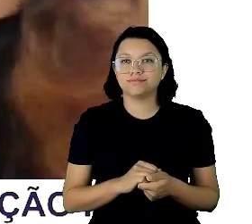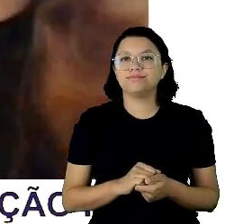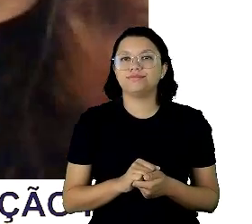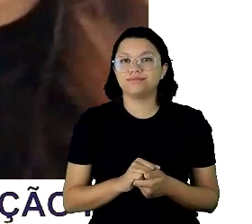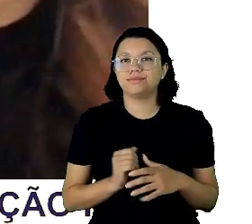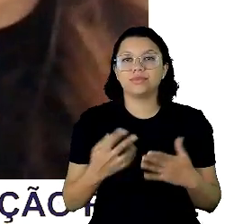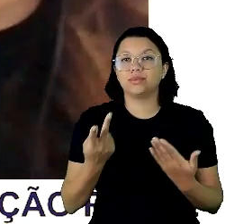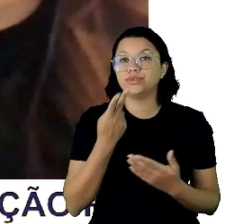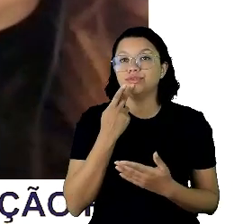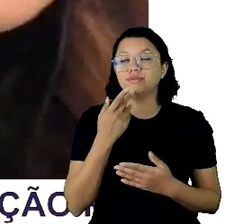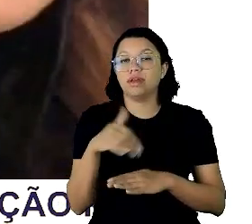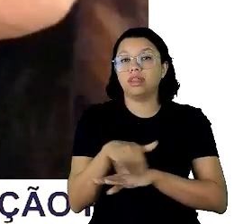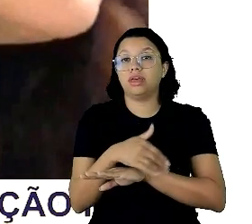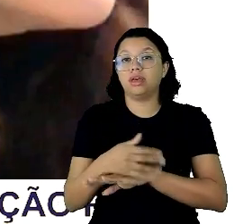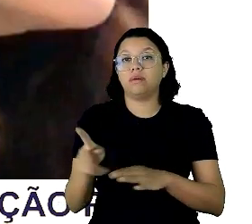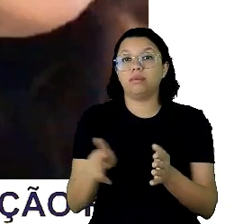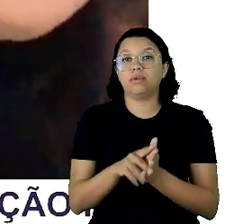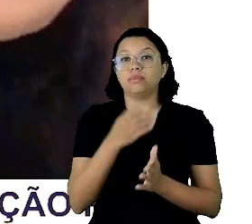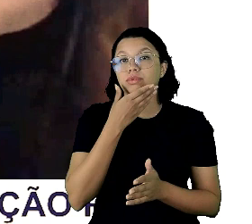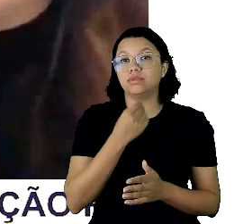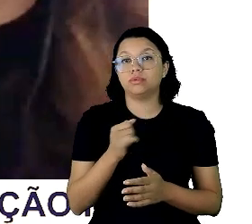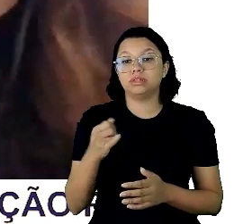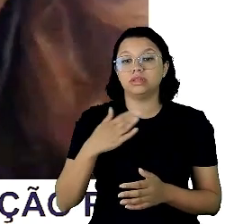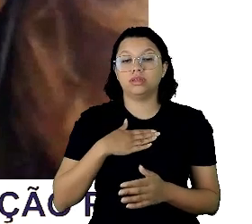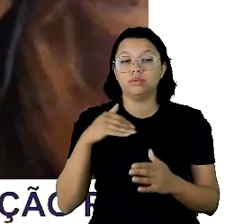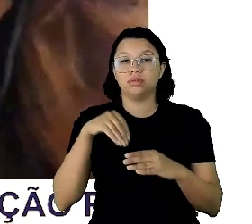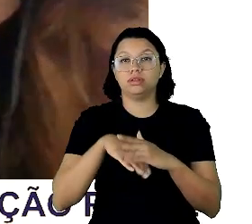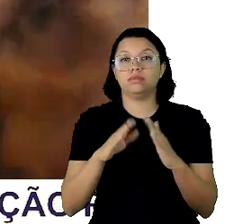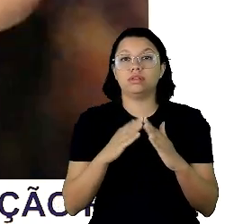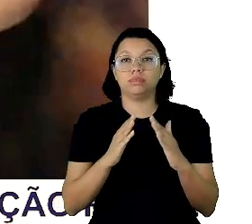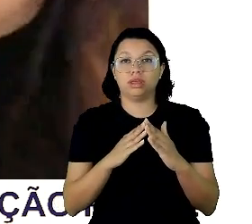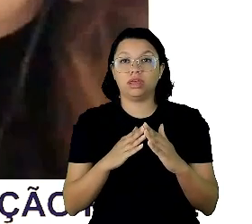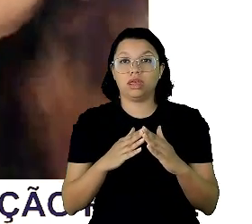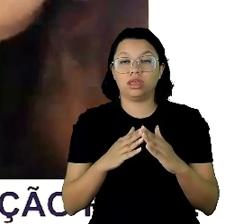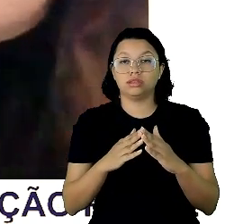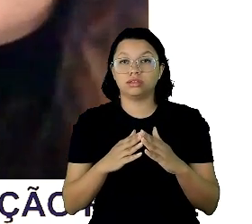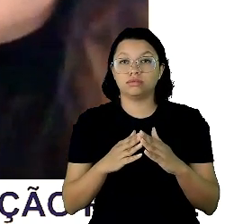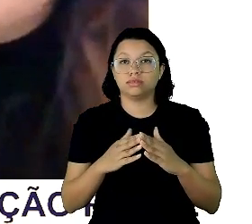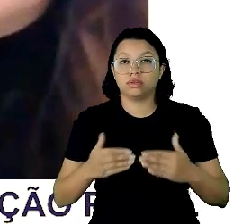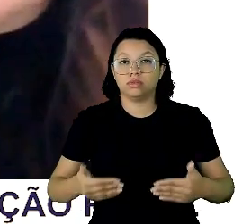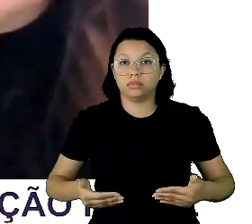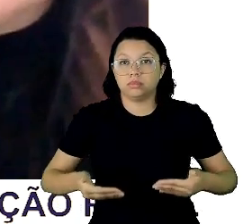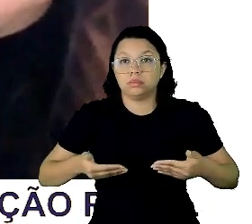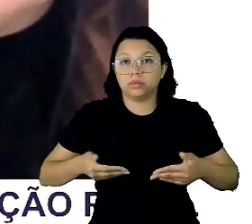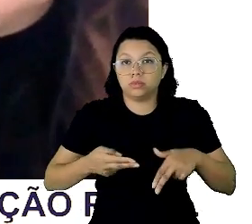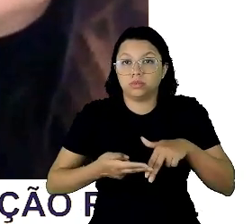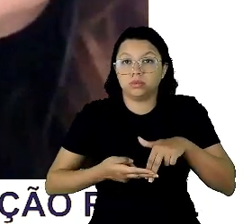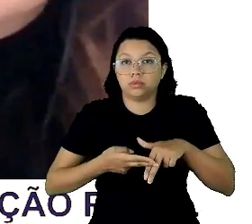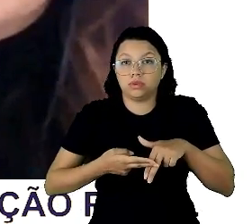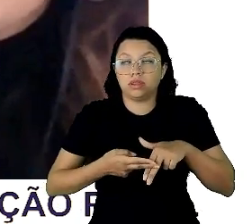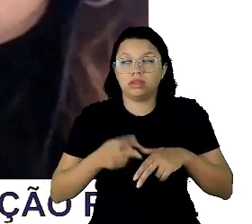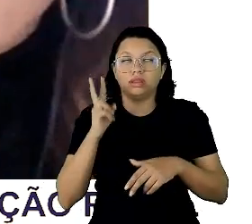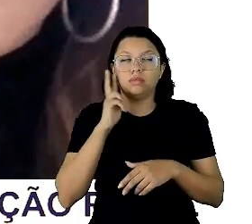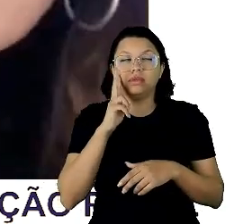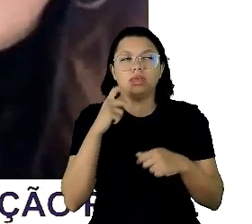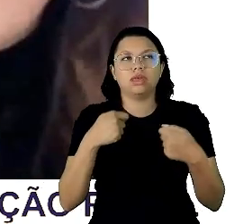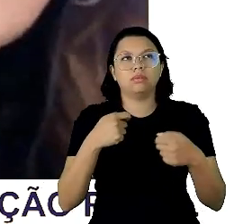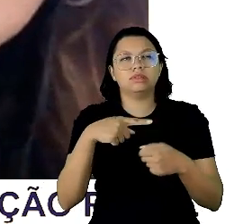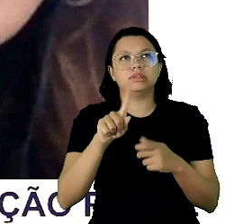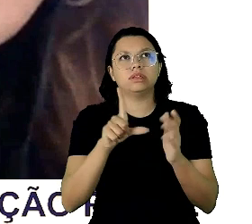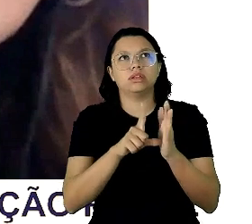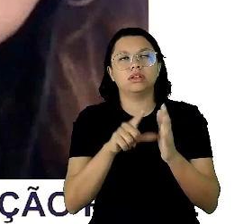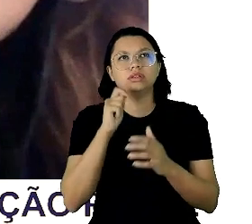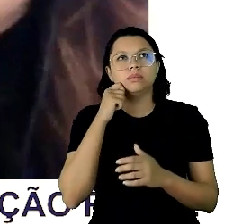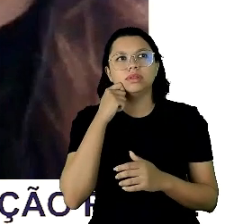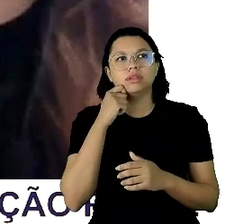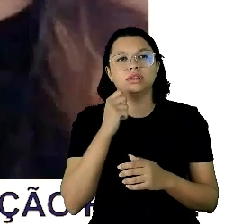Então, por exemplo, se eu estou aqui em casa com uma regata e um shorts, eu lembrei que eu preciso comprar um pão na padaria, quantas